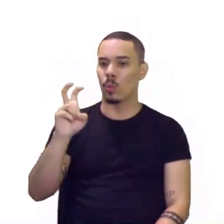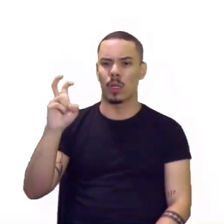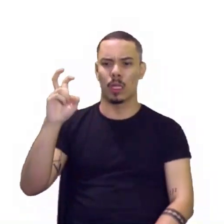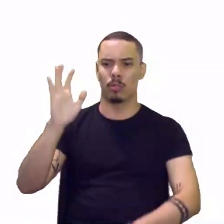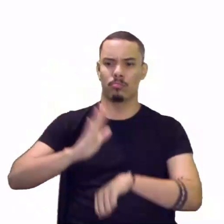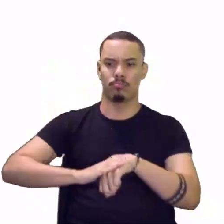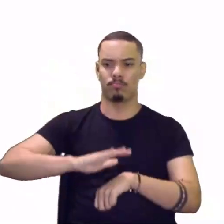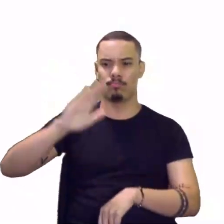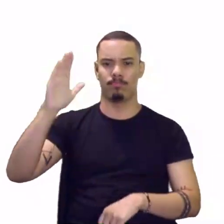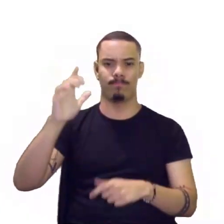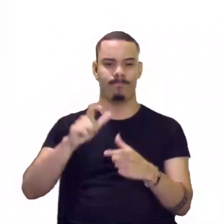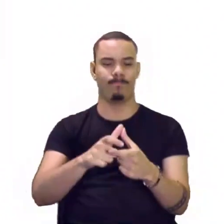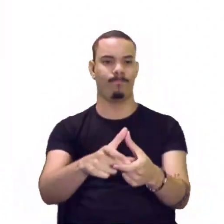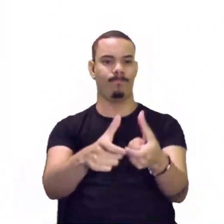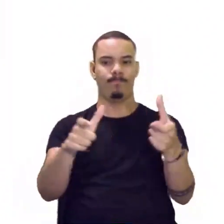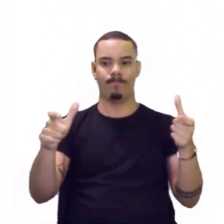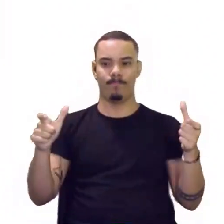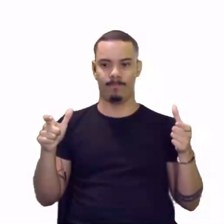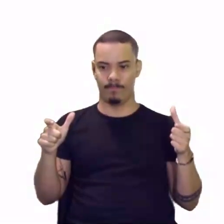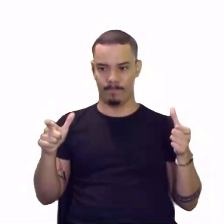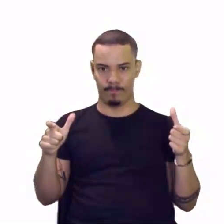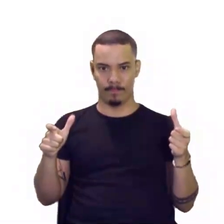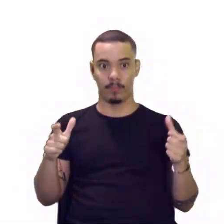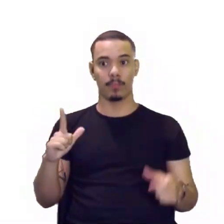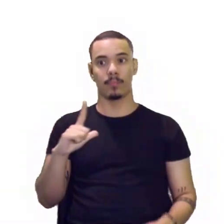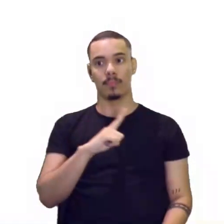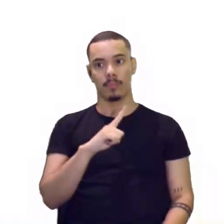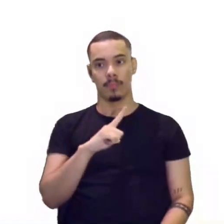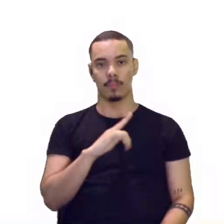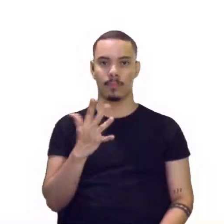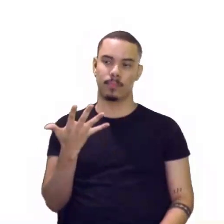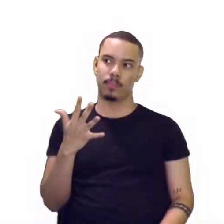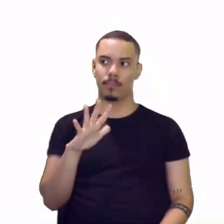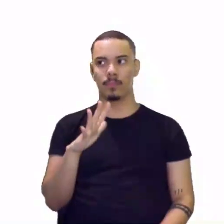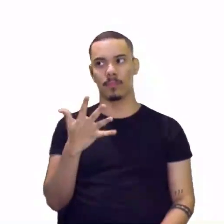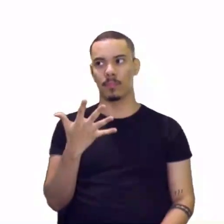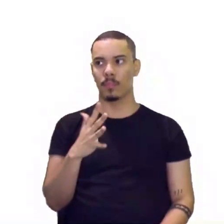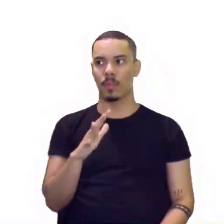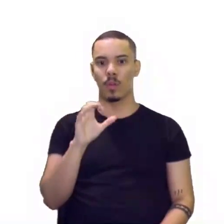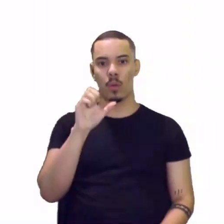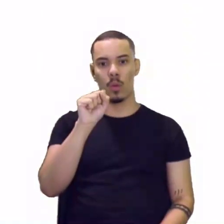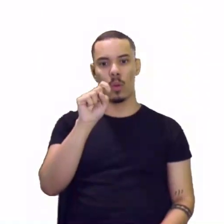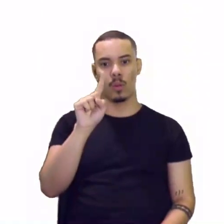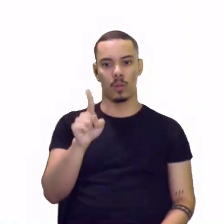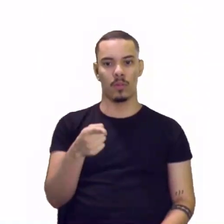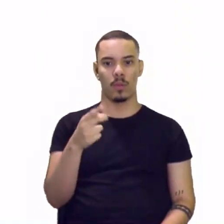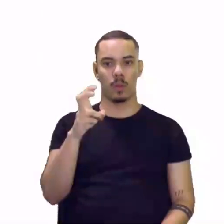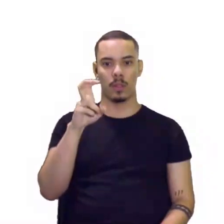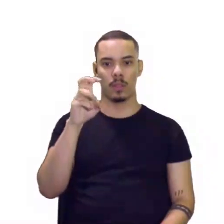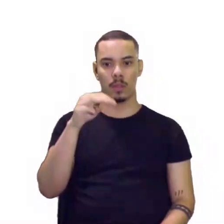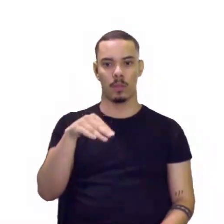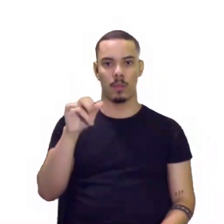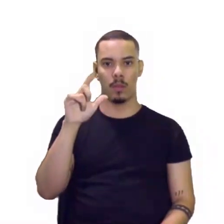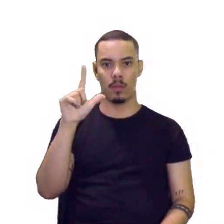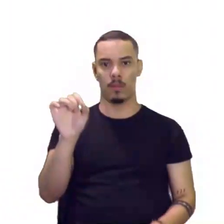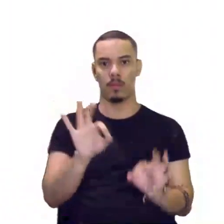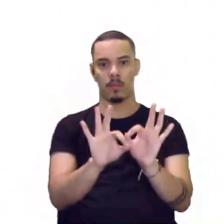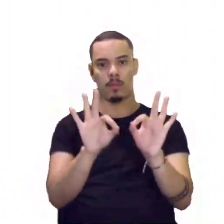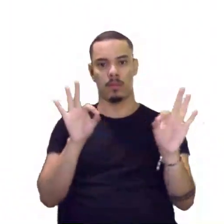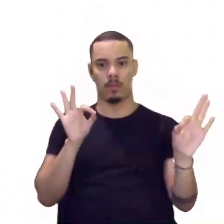maior em extensão territorial. Nós temos aproximadamente 8,5 milhões de quilômetros